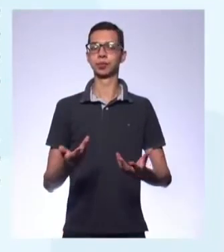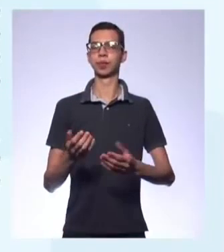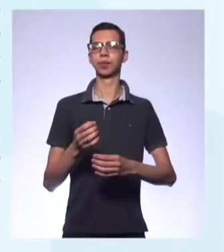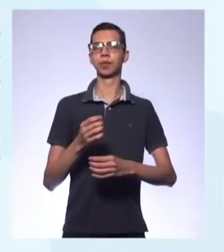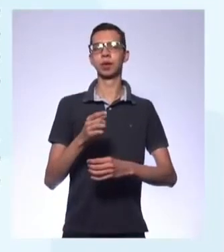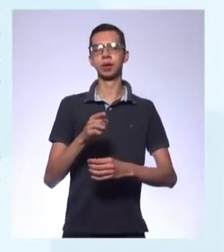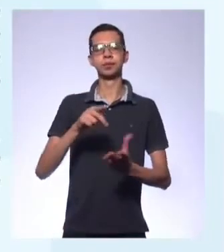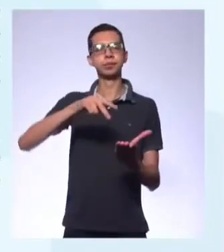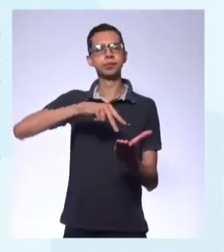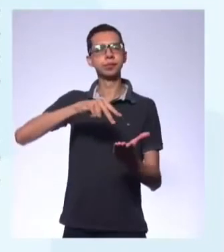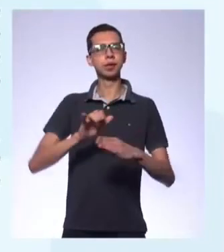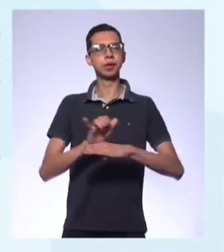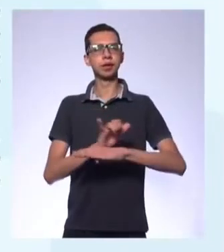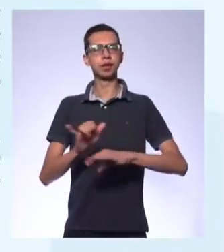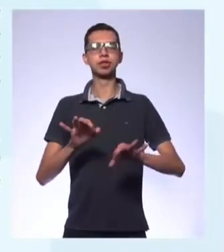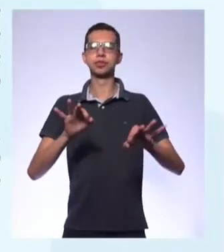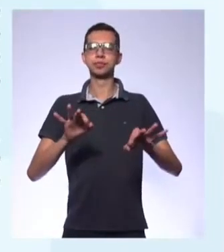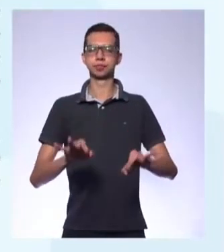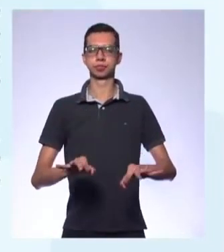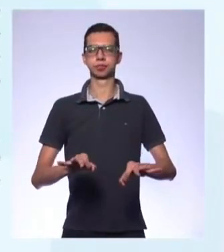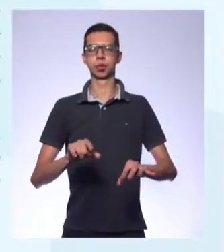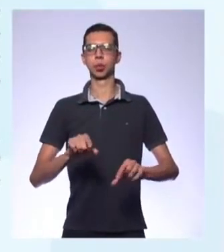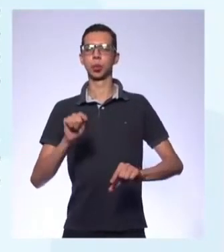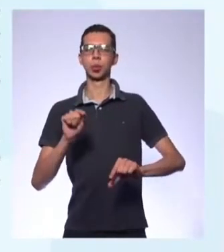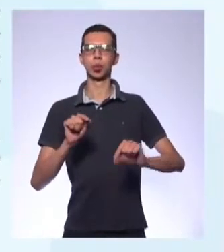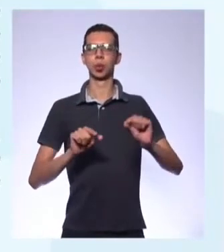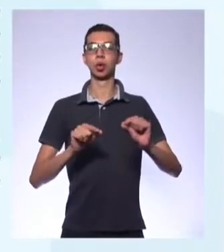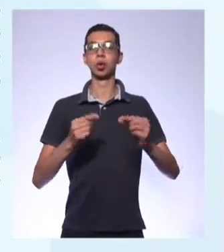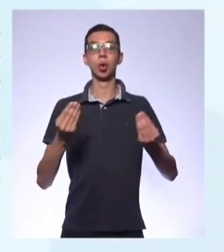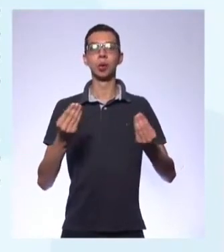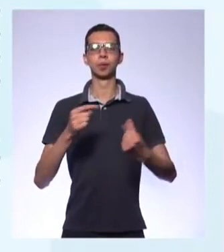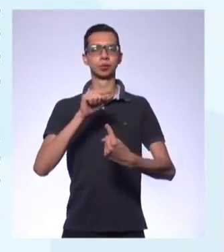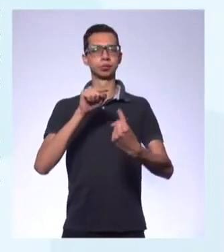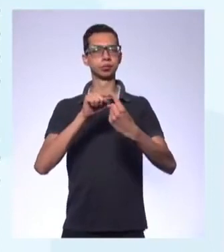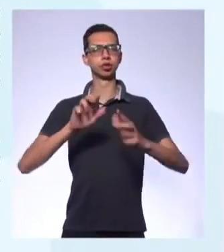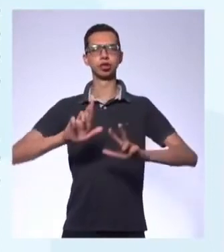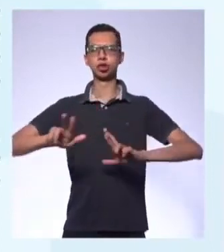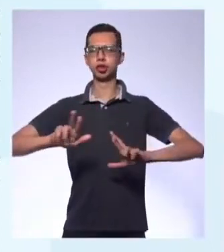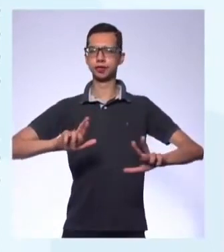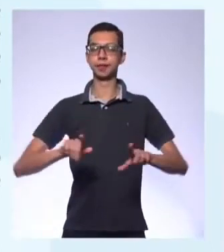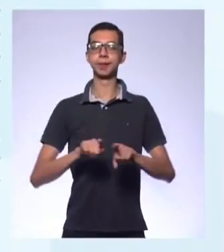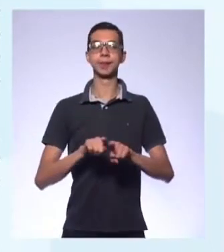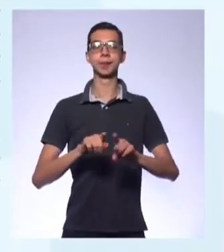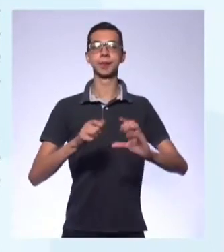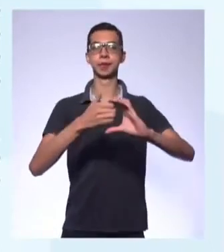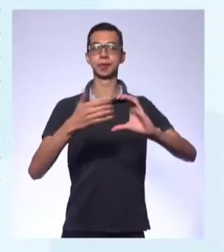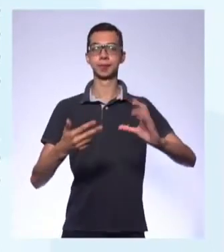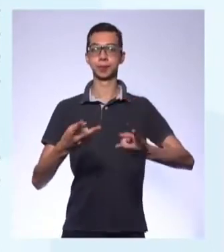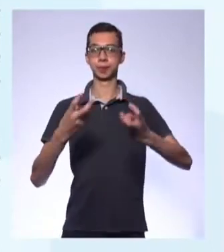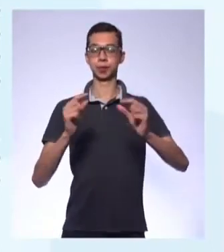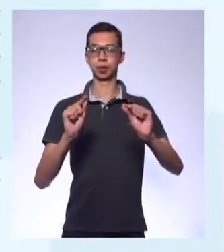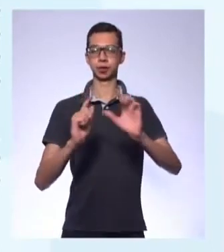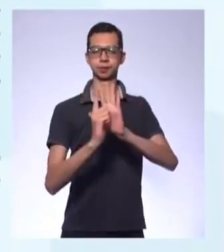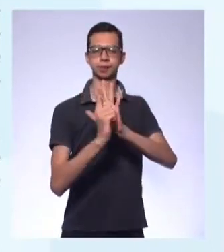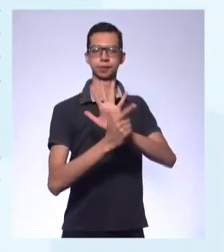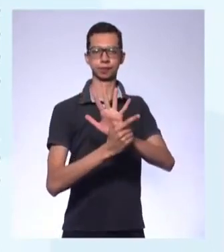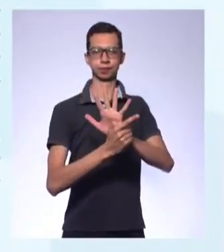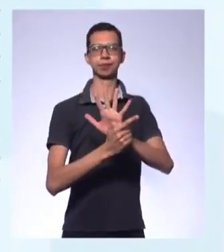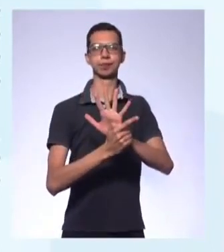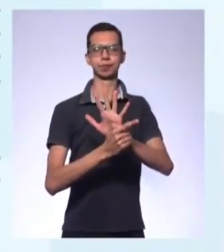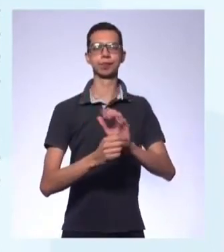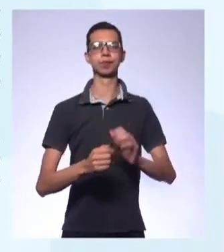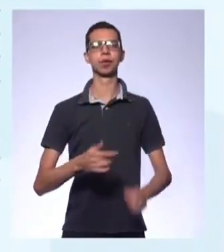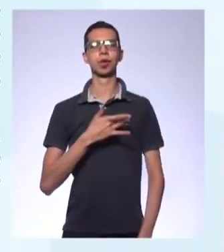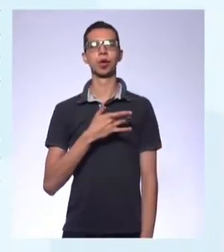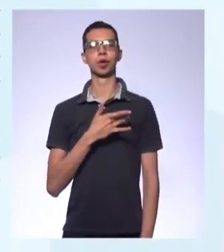estratégias de leitura adequados a diferentes objetivos e levando em conta características dos gêneros e suportes.